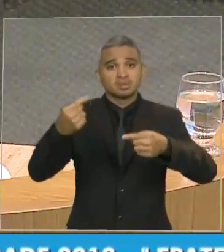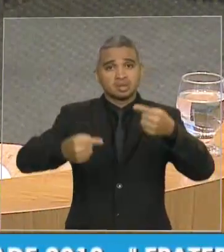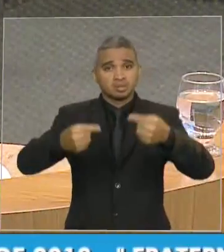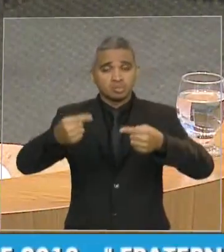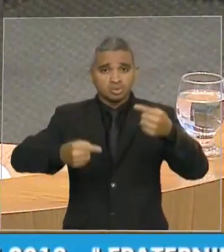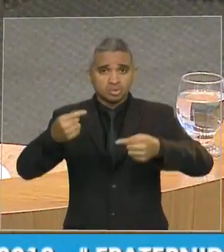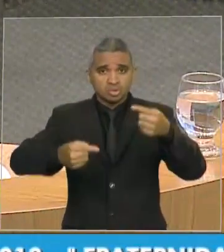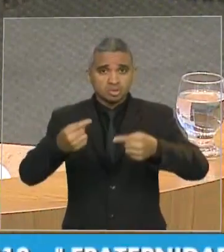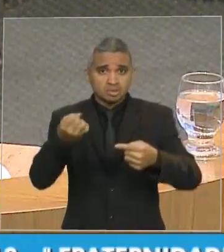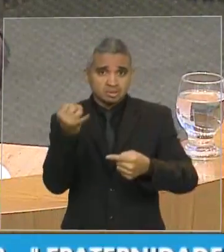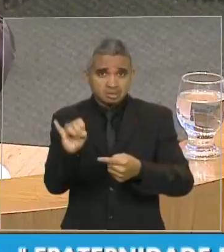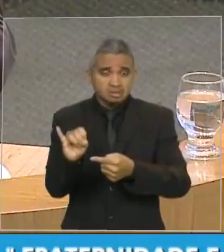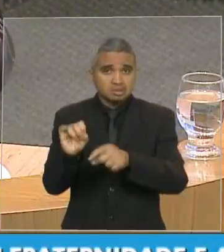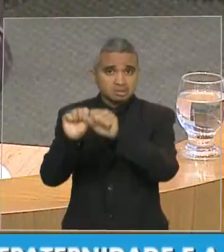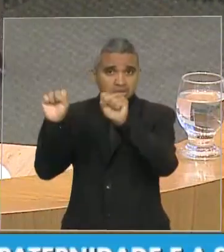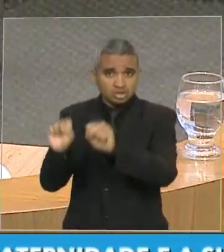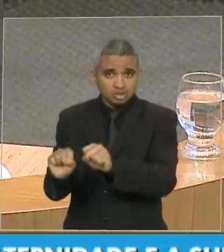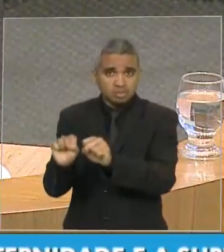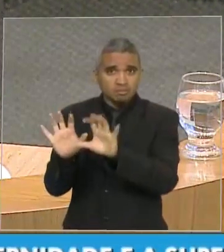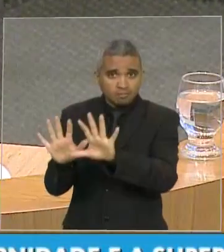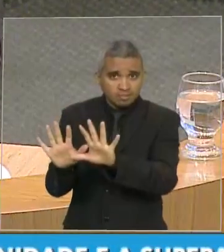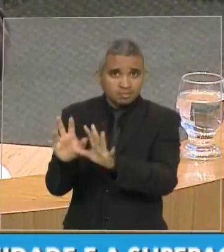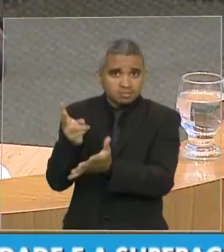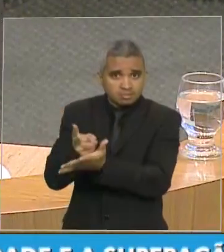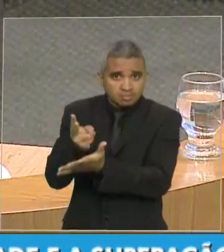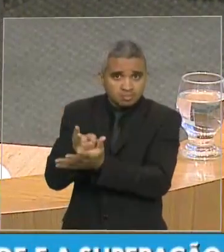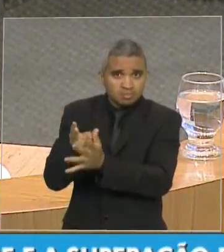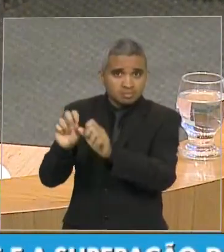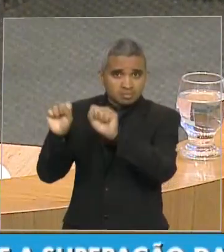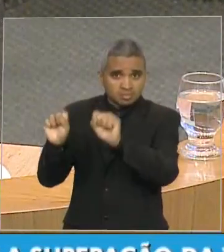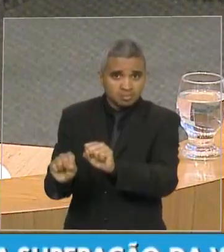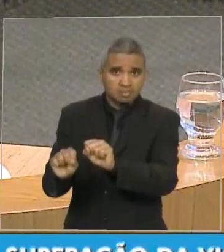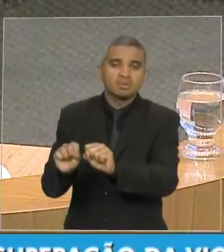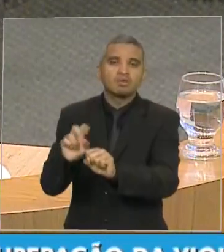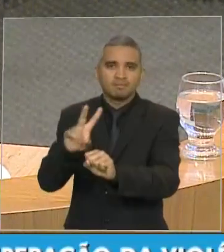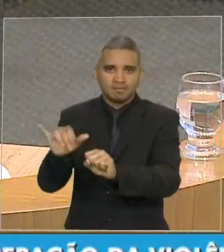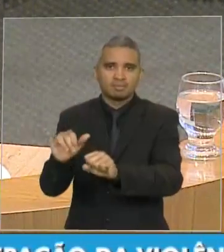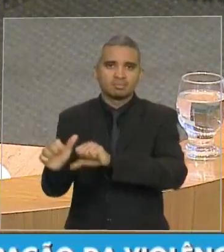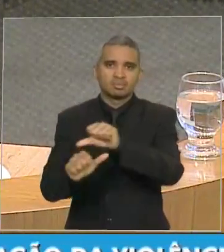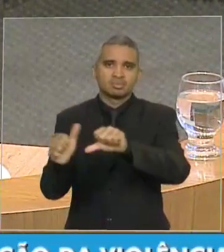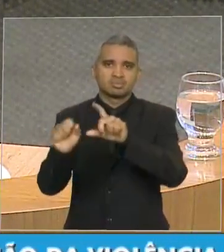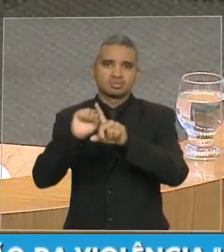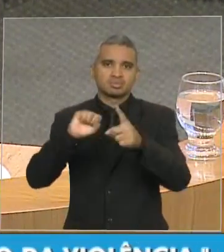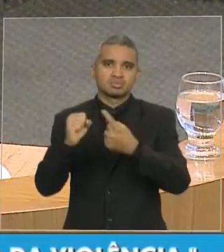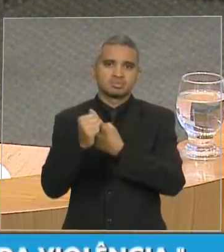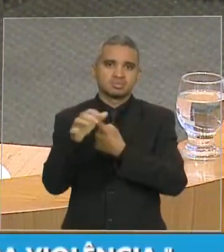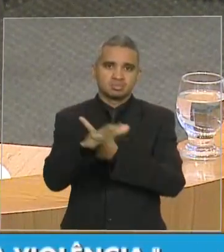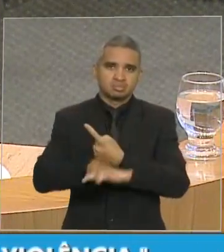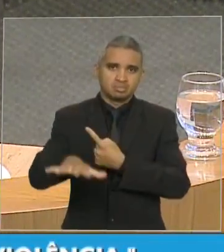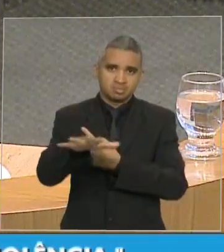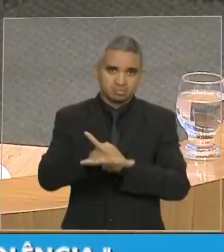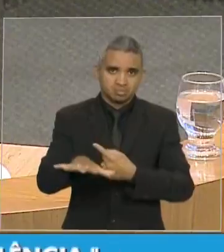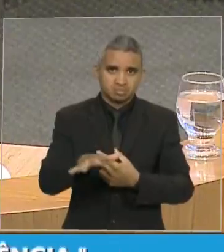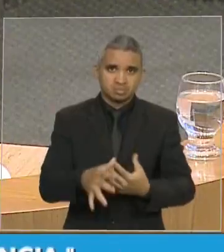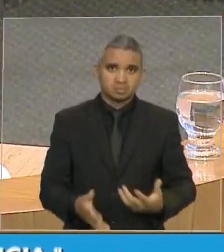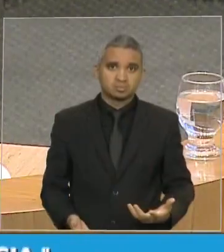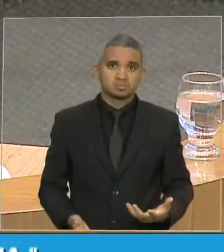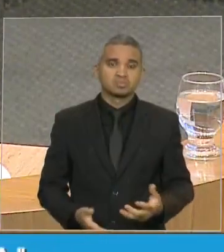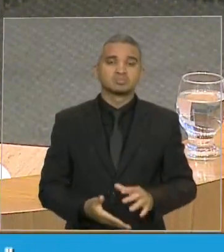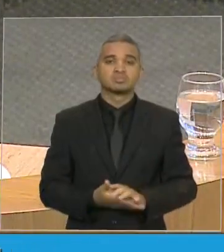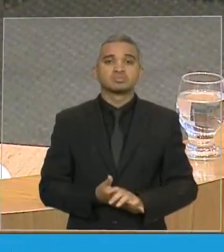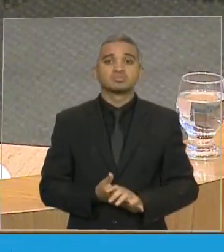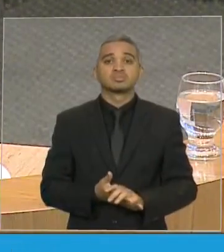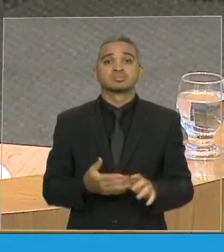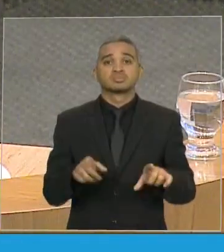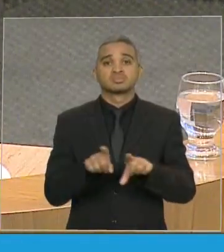as estruturas estatais e certamente vai transformar o contexto social. E, por fim, Jesus